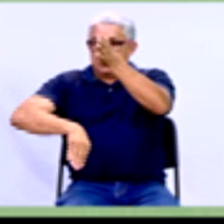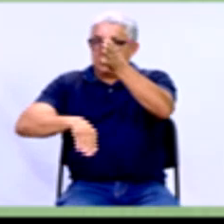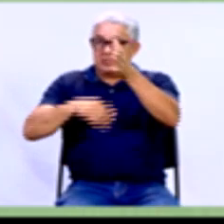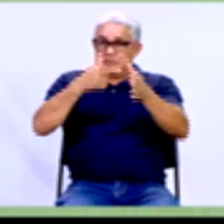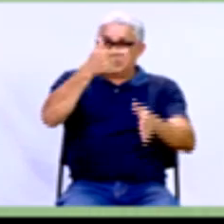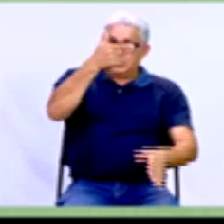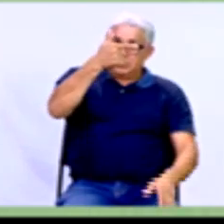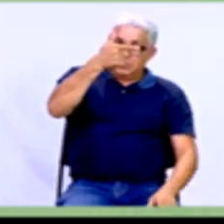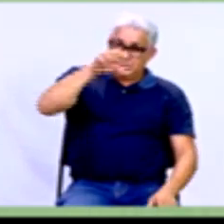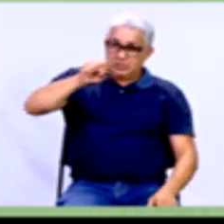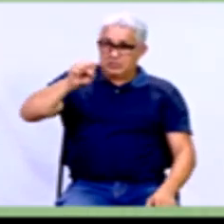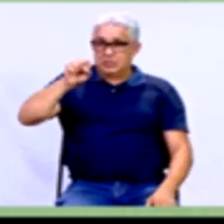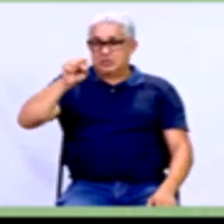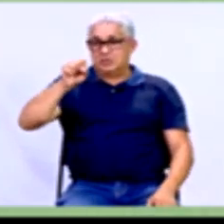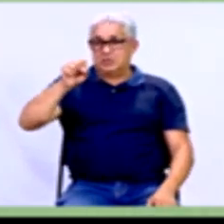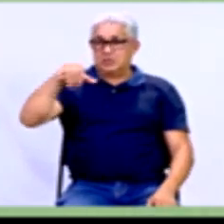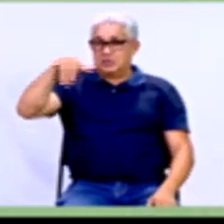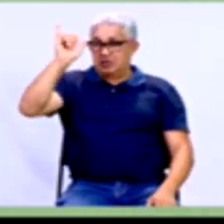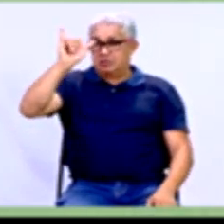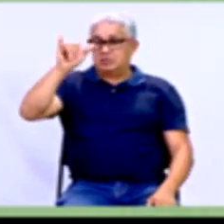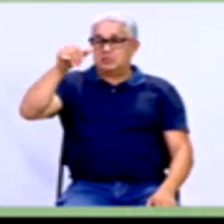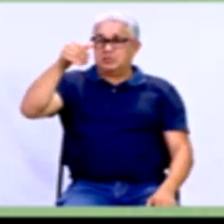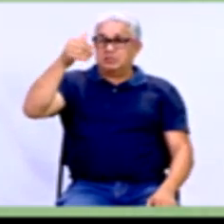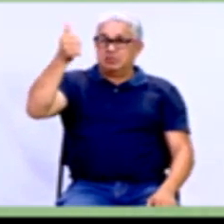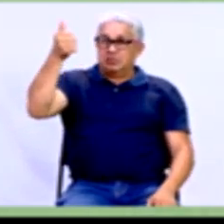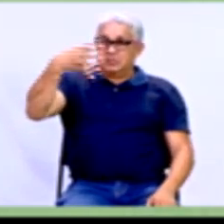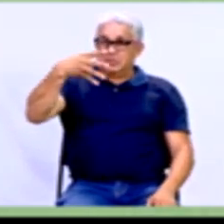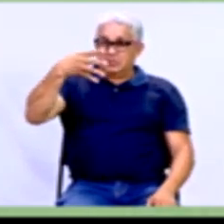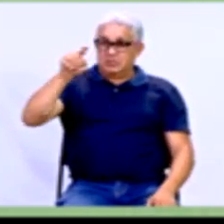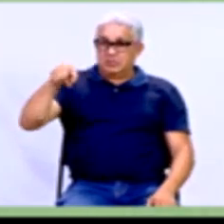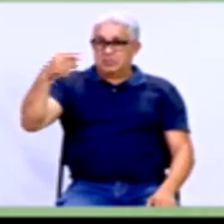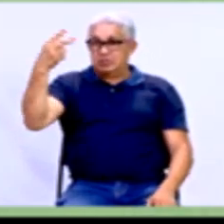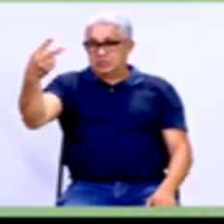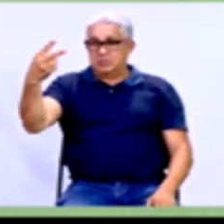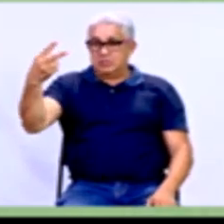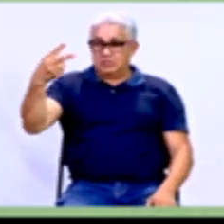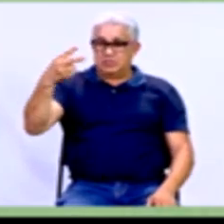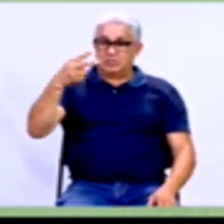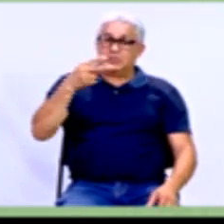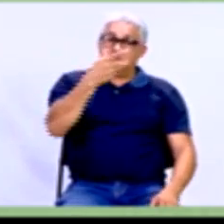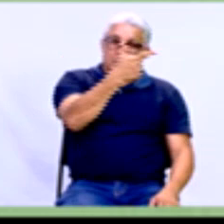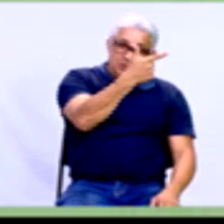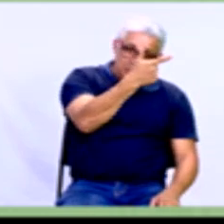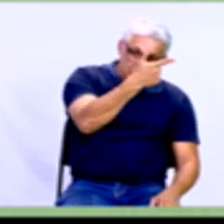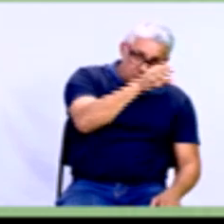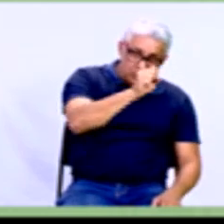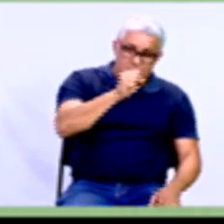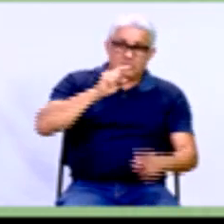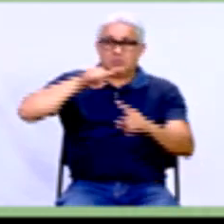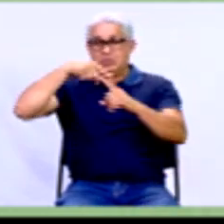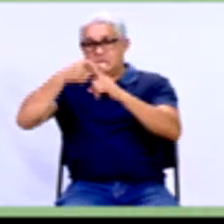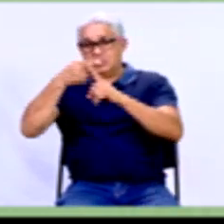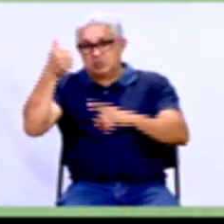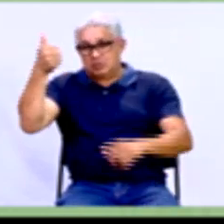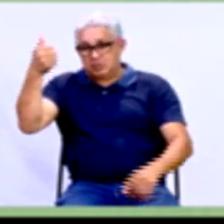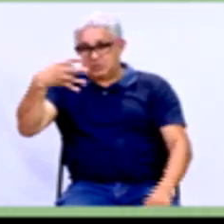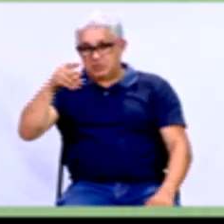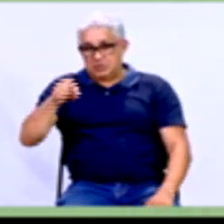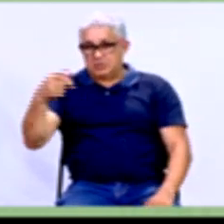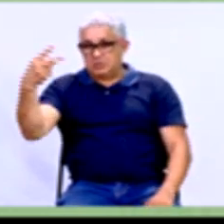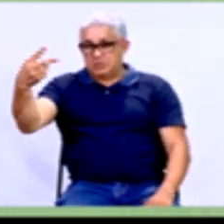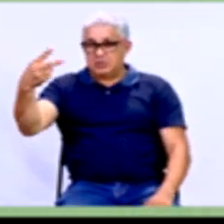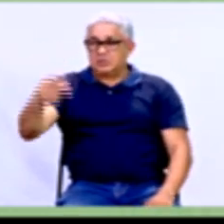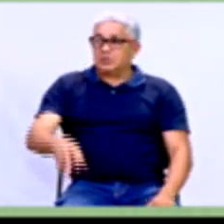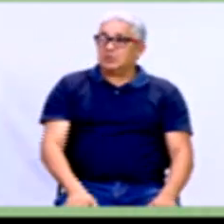total de y é 14,2. Então, é 28 vezes 14,2. vamos para a parte